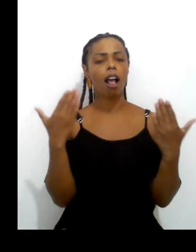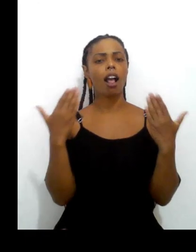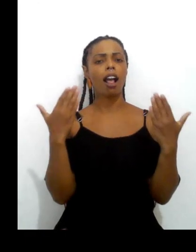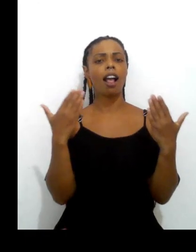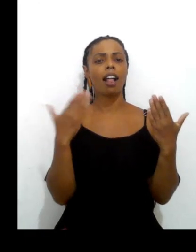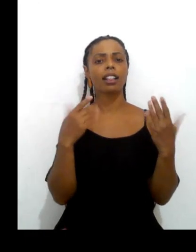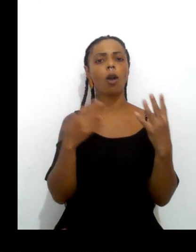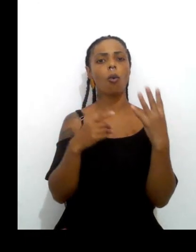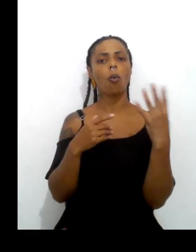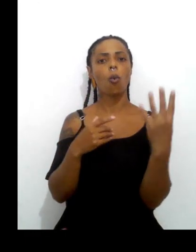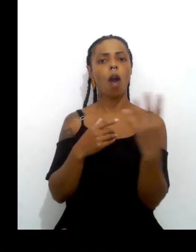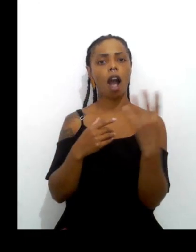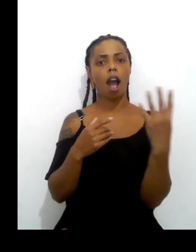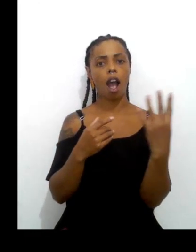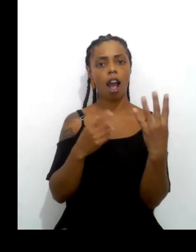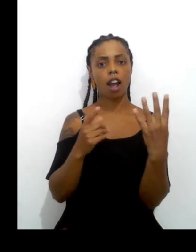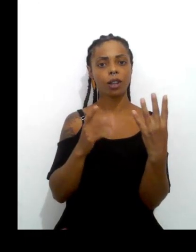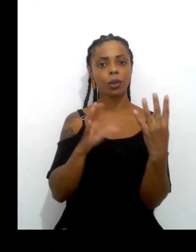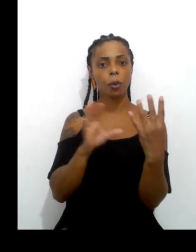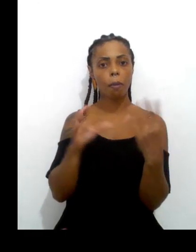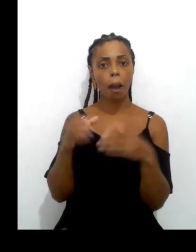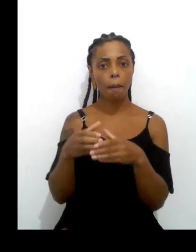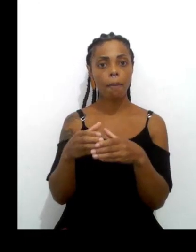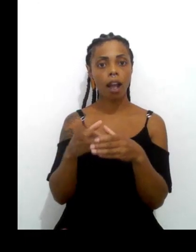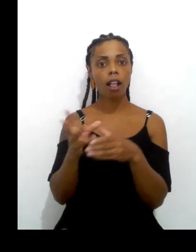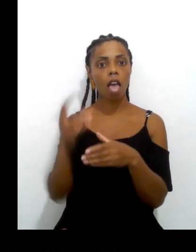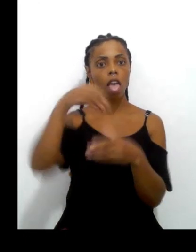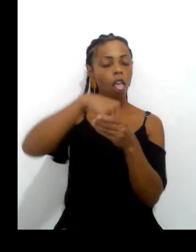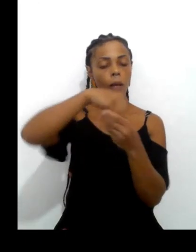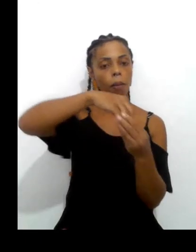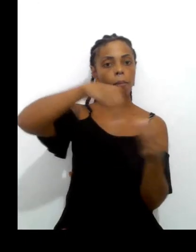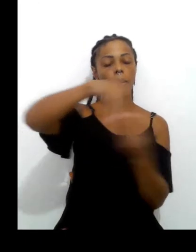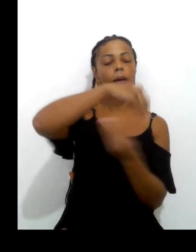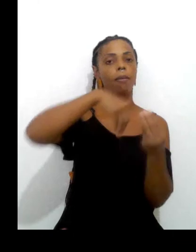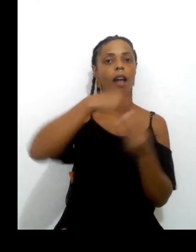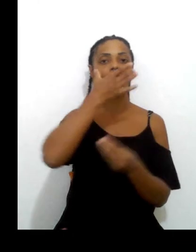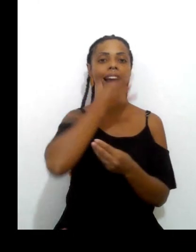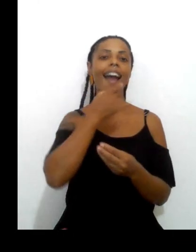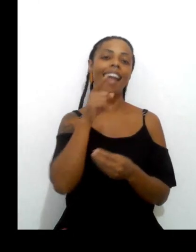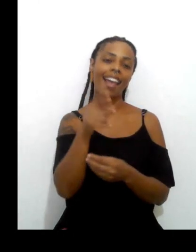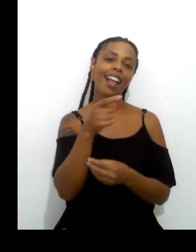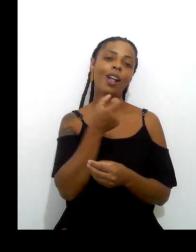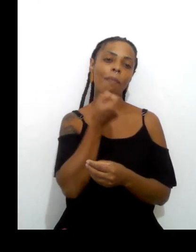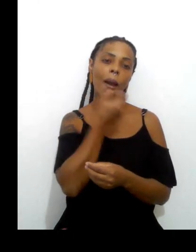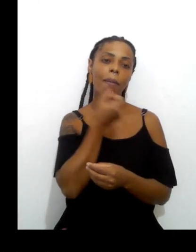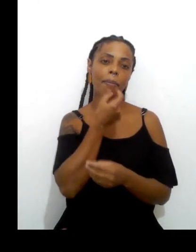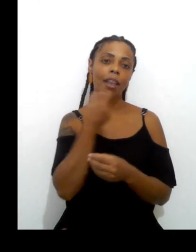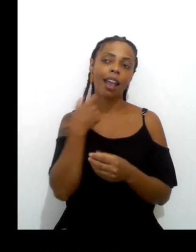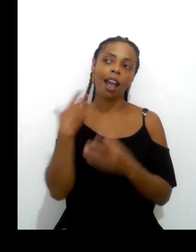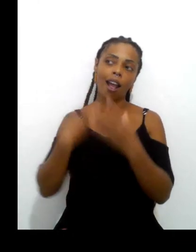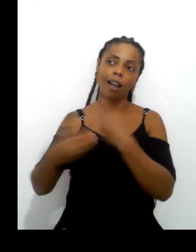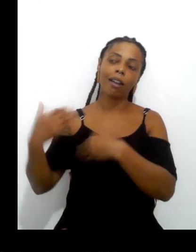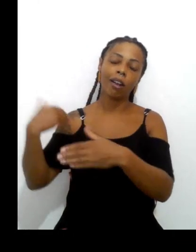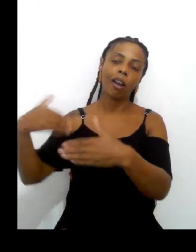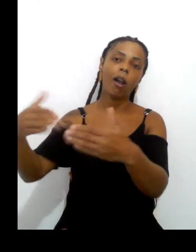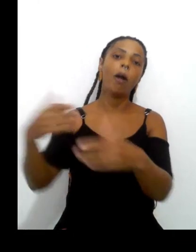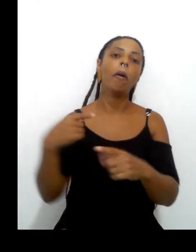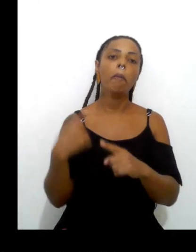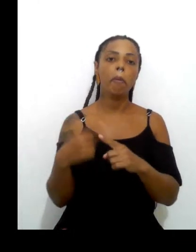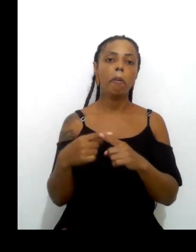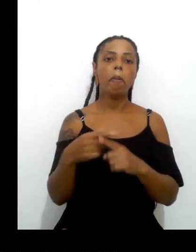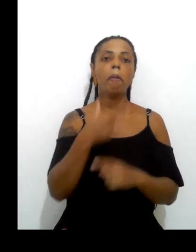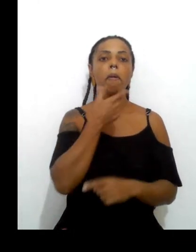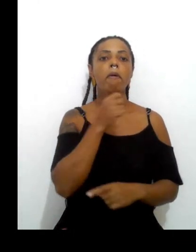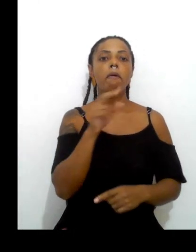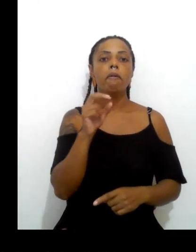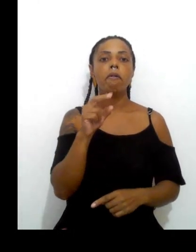membros de uma banda dentro de um híbrido claro essa é uma piada geracional avô de Paul usa a câmera da